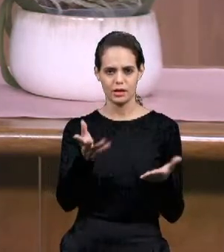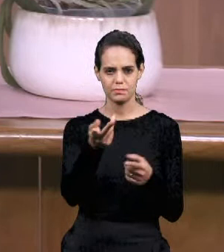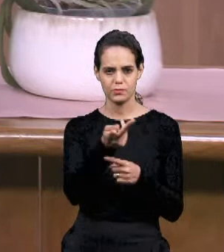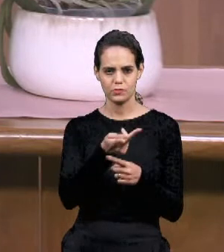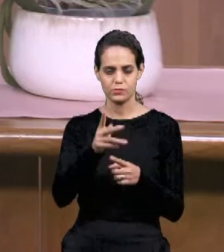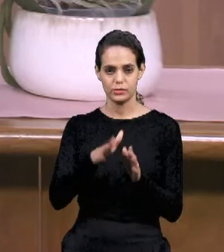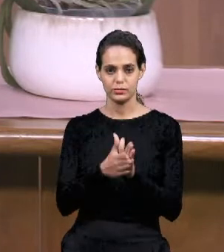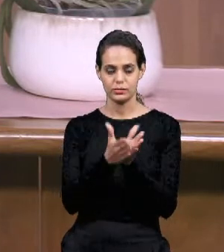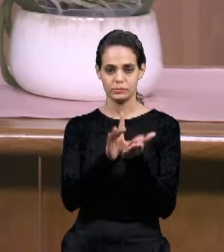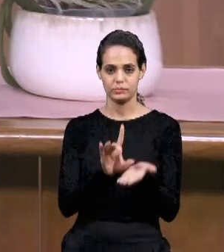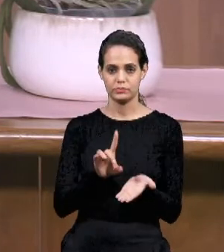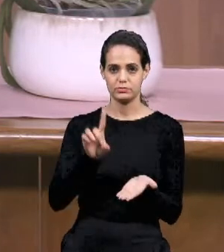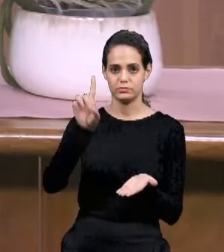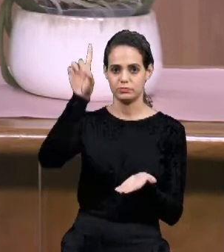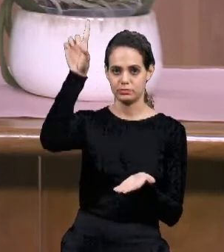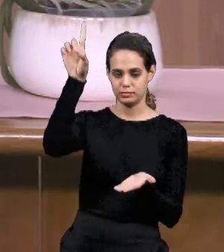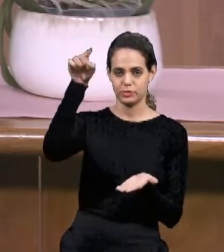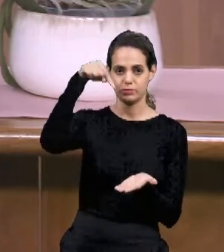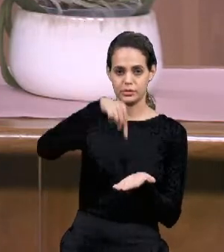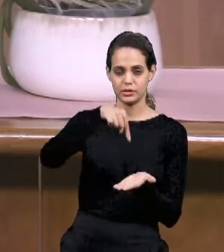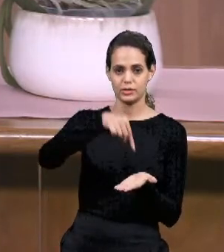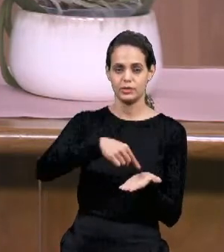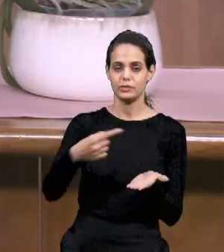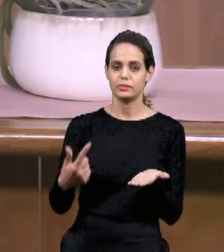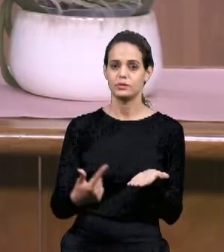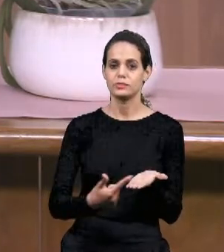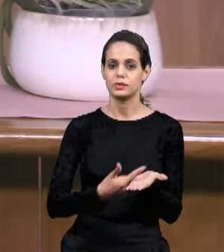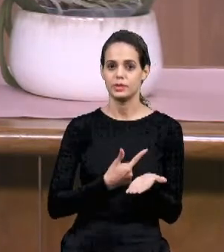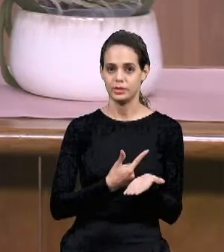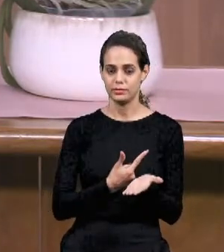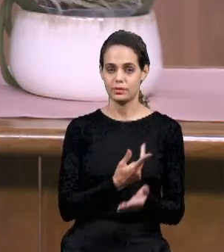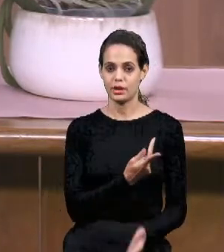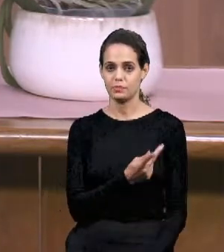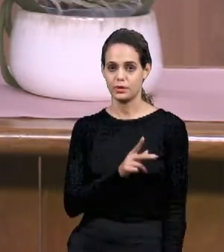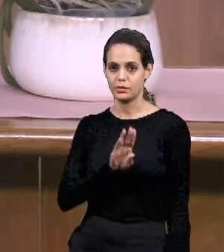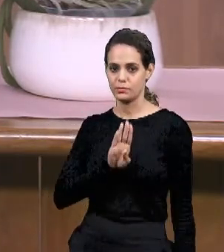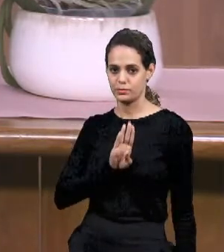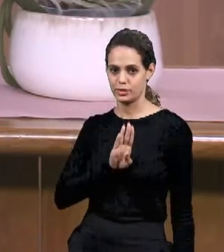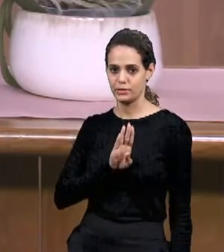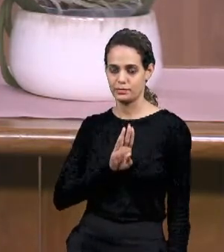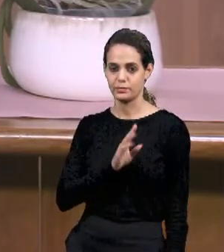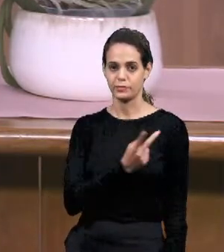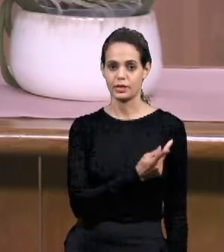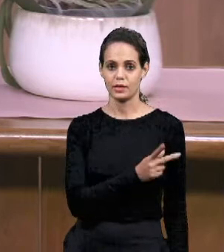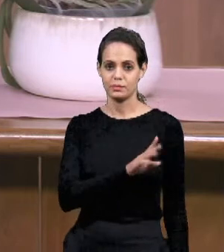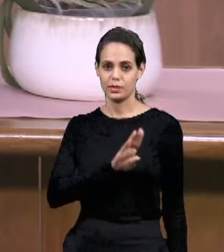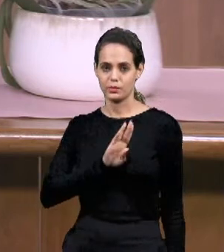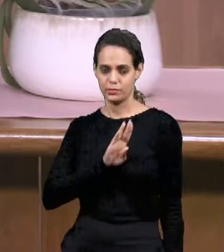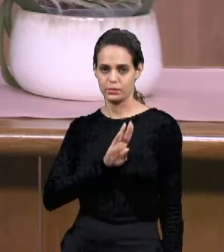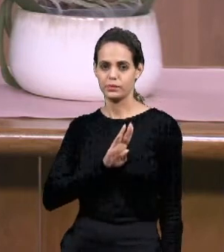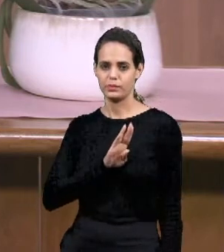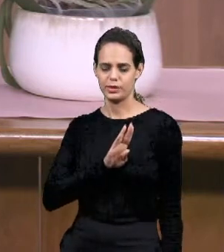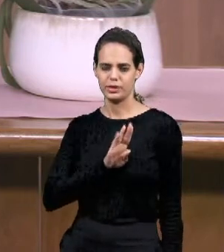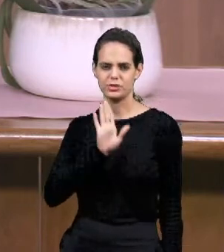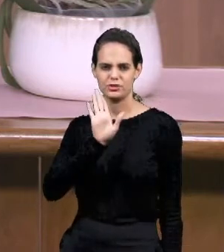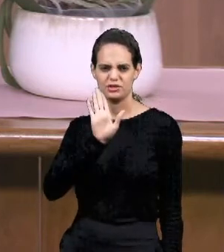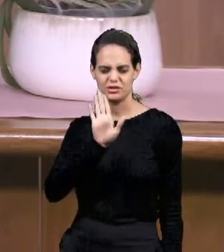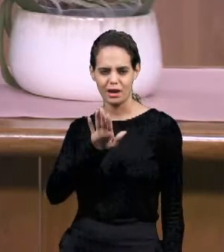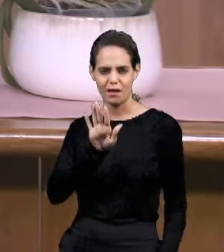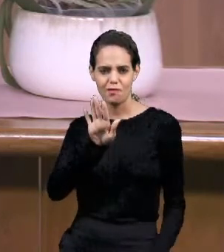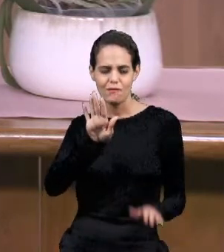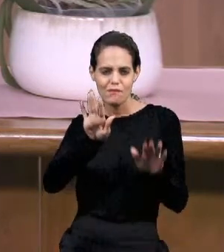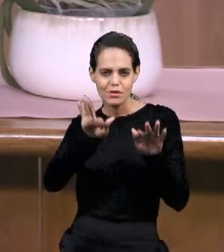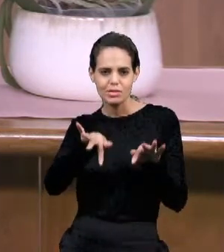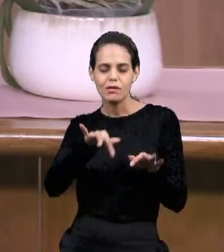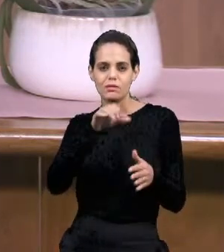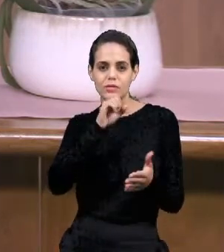as suas Bíblias, se encontra no livro do profeta Abacuque, lá na parte final do Velho Testamento.